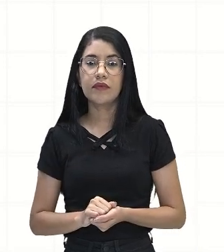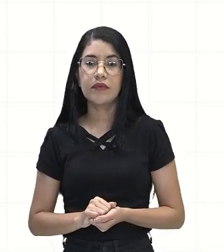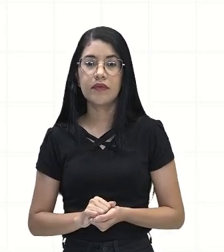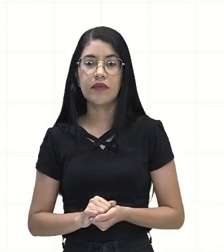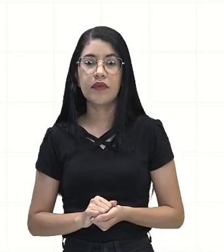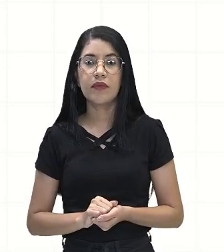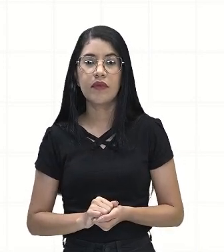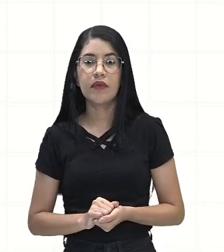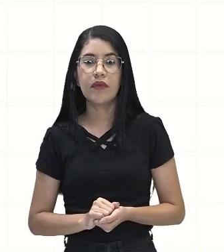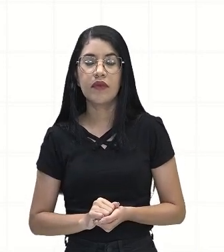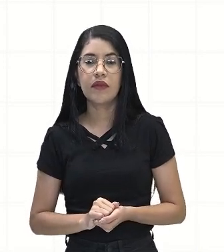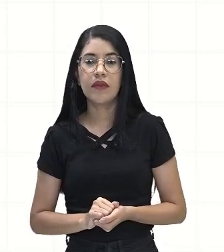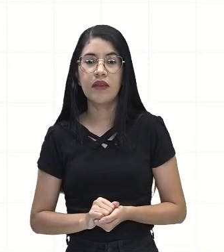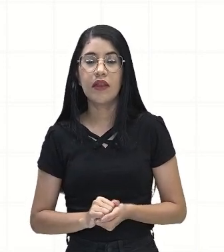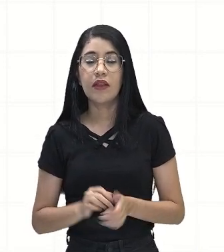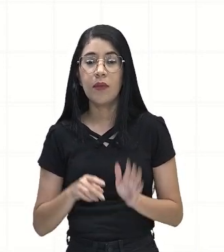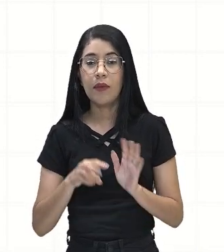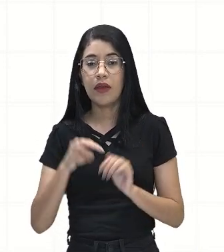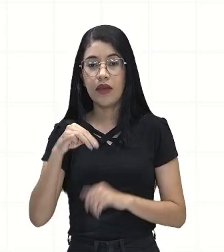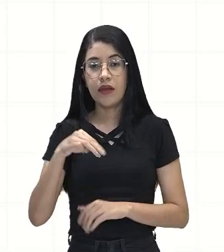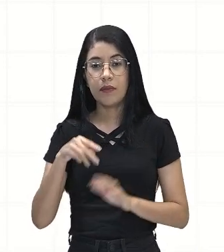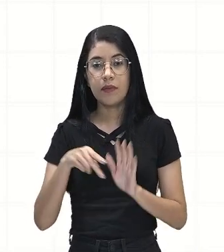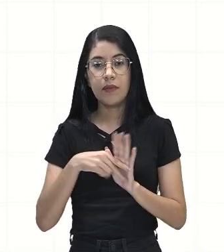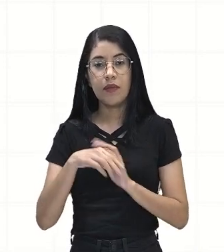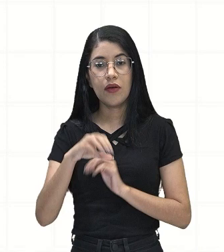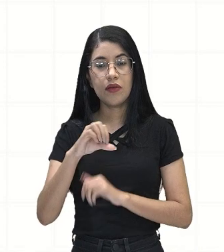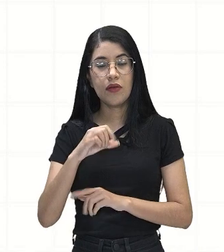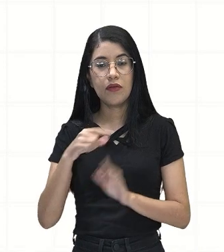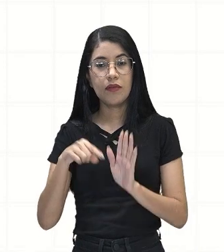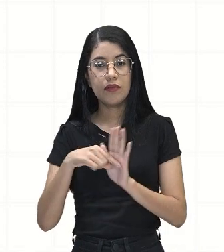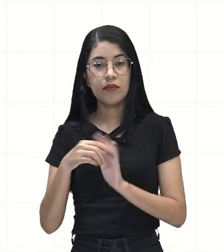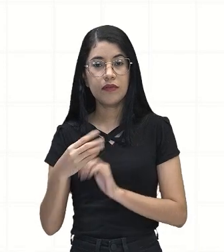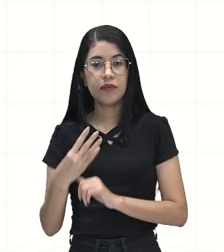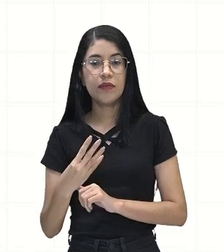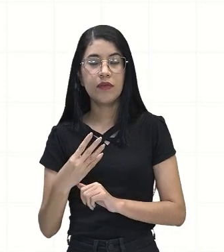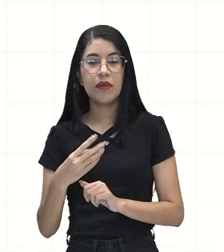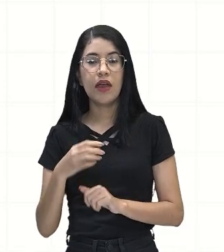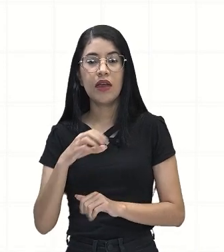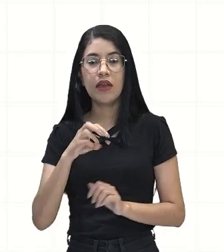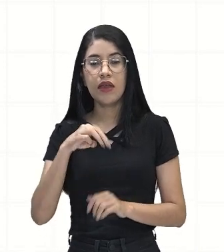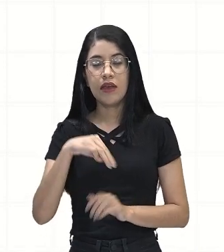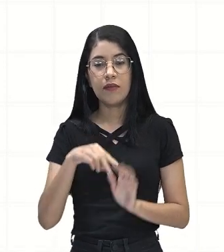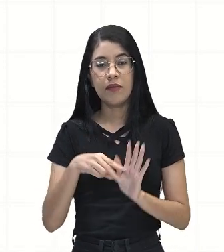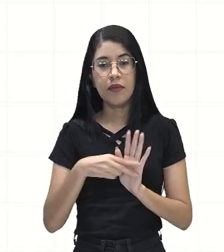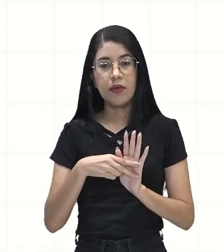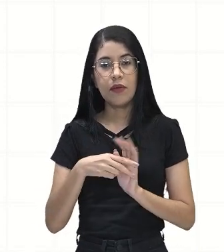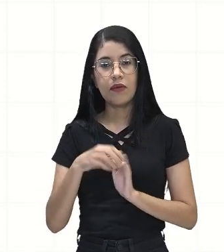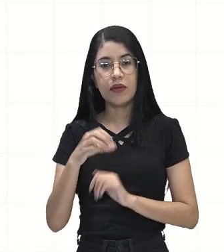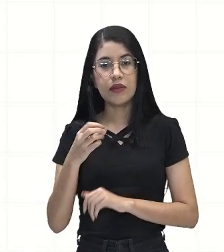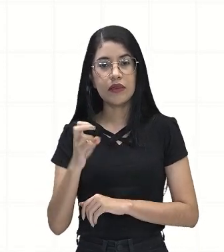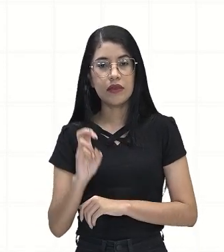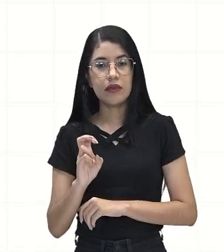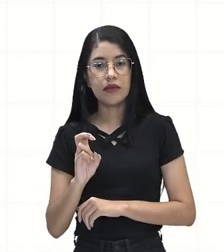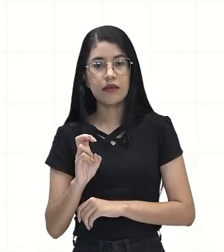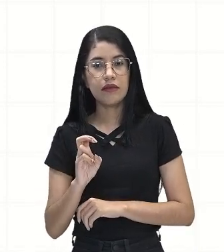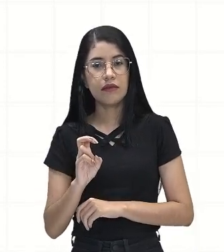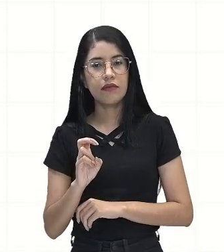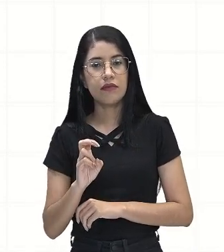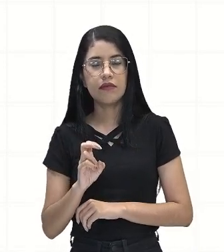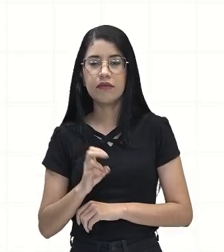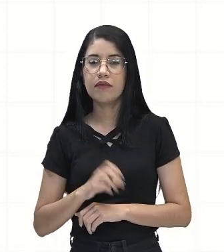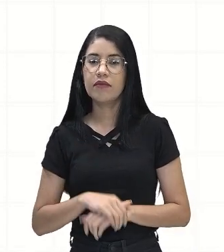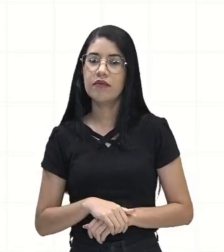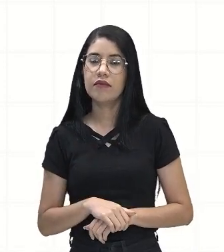menos 4, eu vou obter M igual a 5. Beleza? Tranquilo? Muito